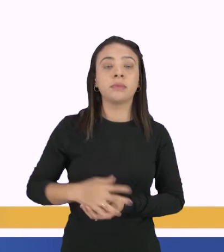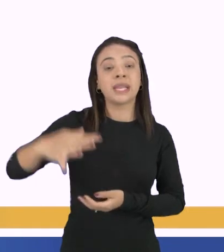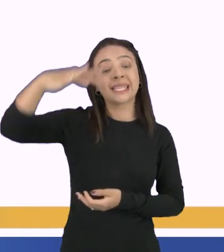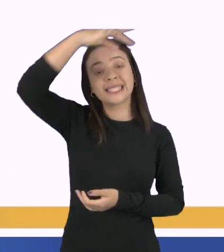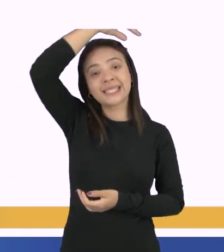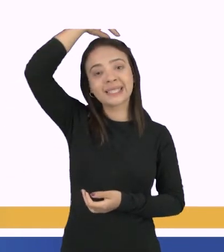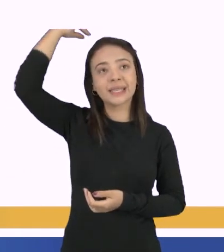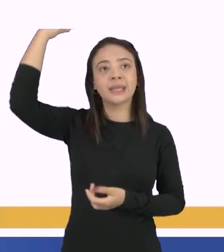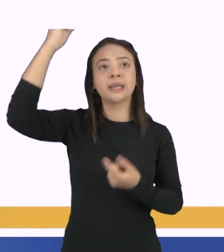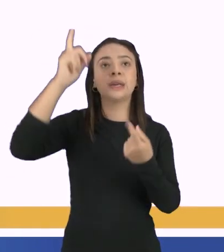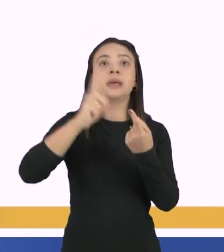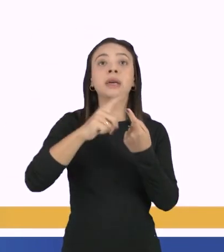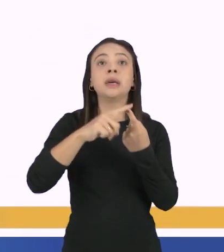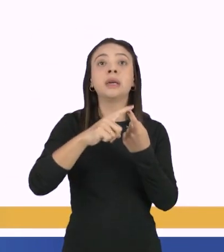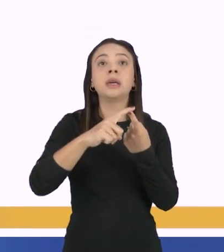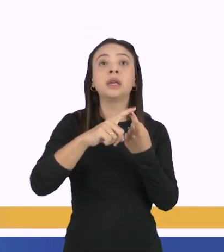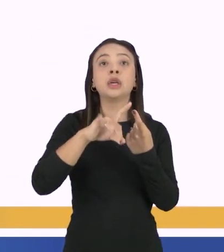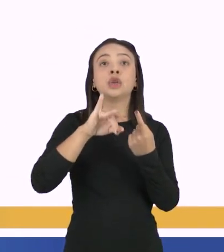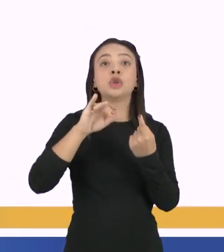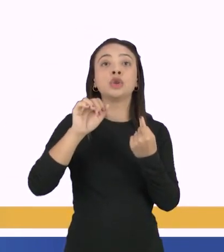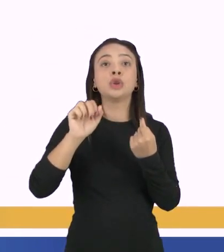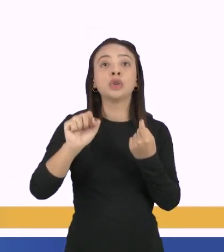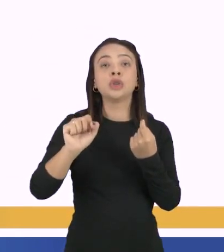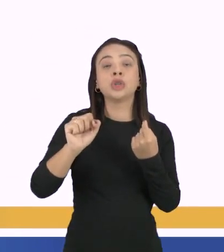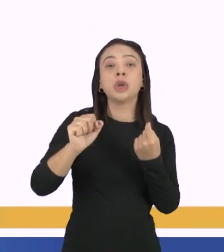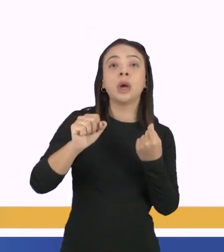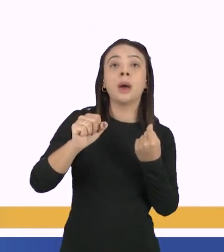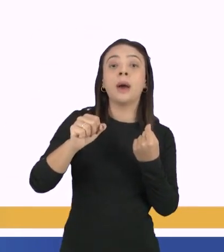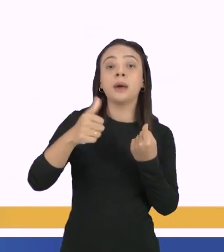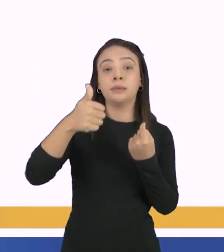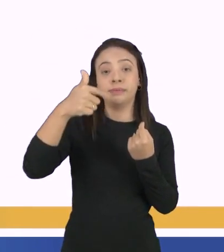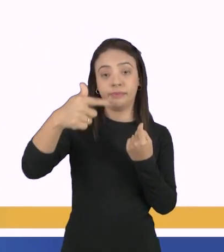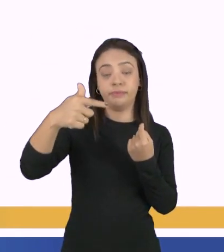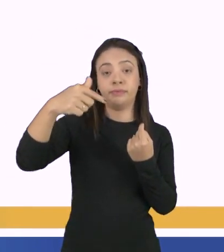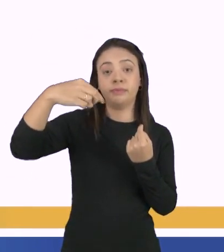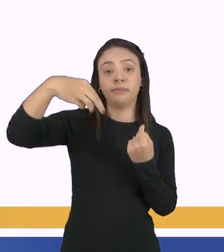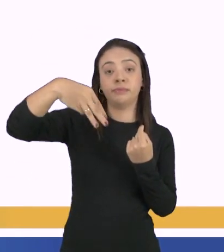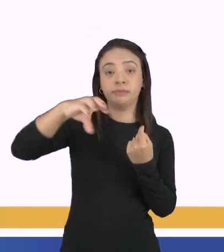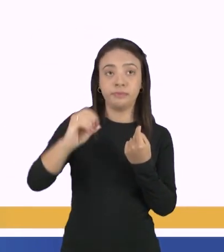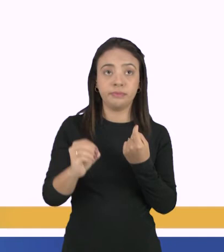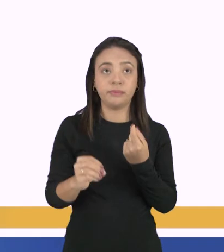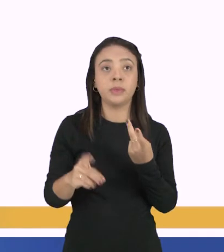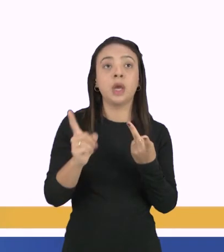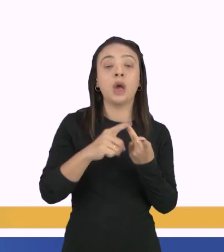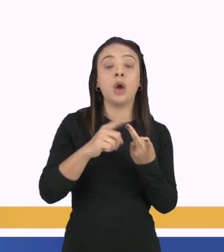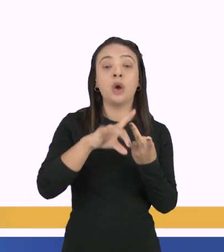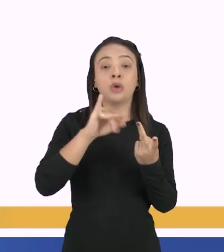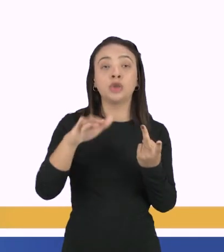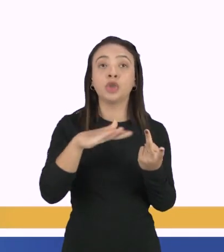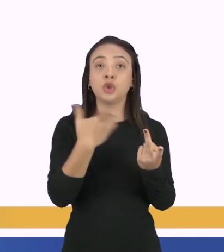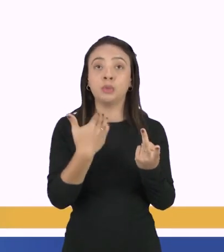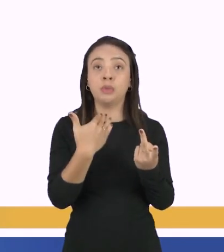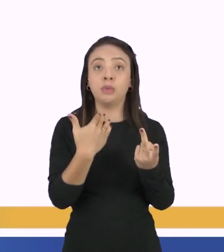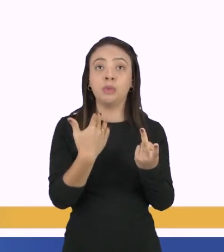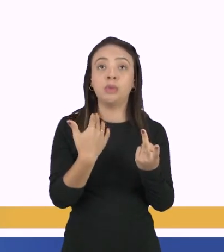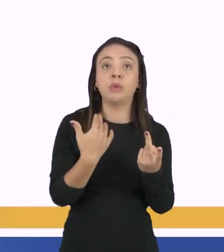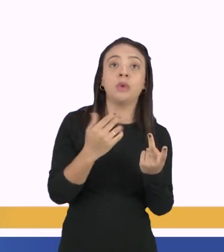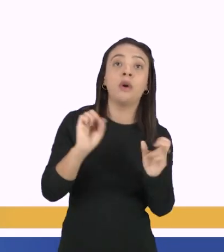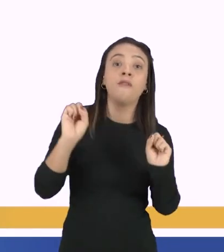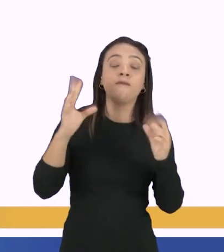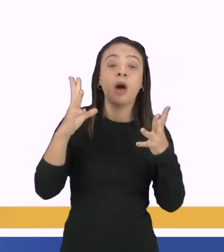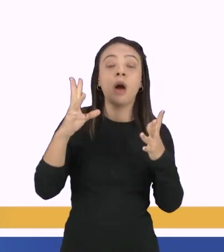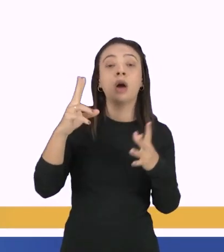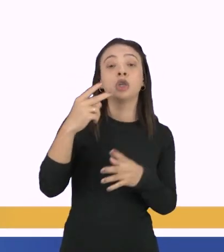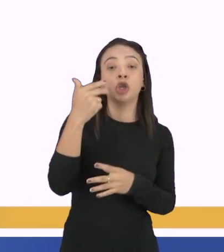é celebrado no March 17th, no dia 17 de março. O Dia de los Muertos no November 2nd, dia 2